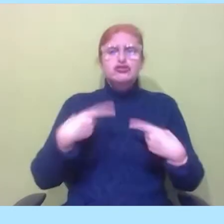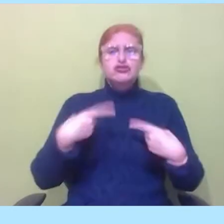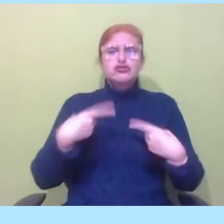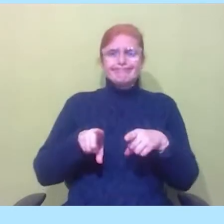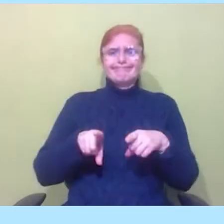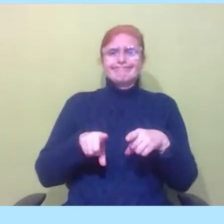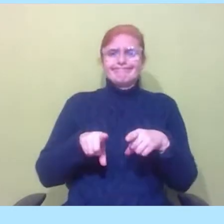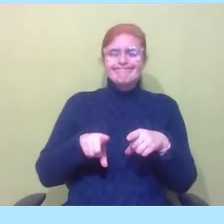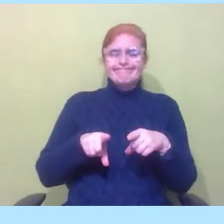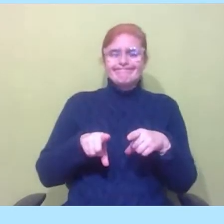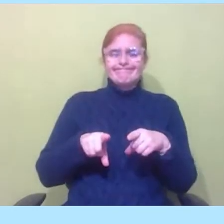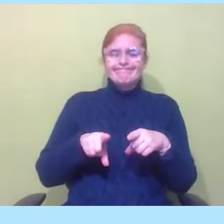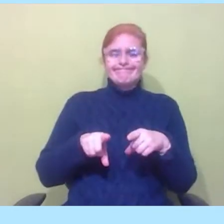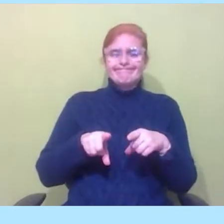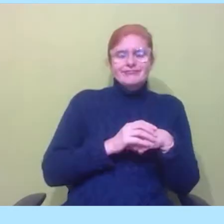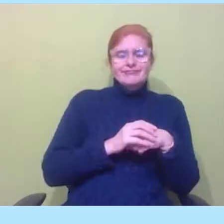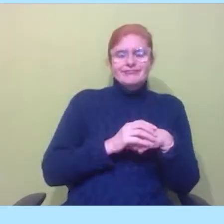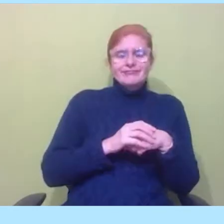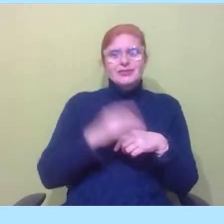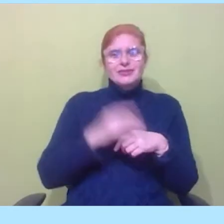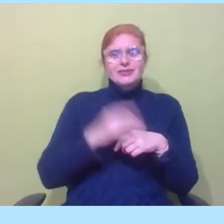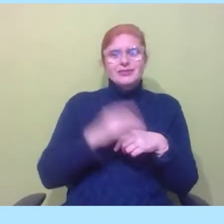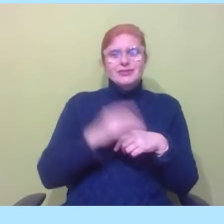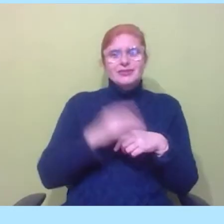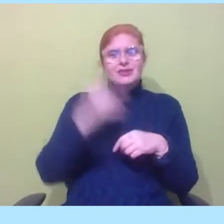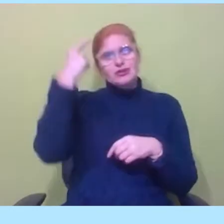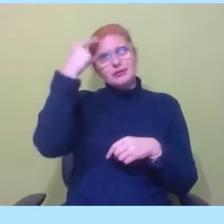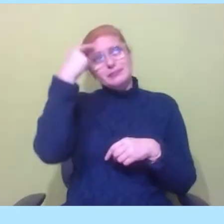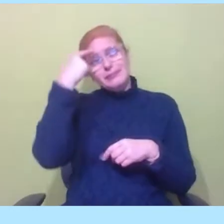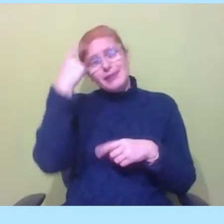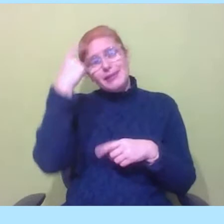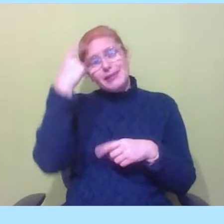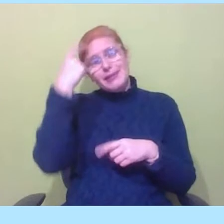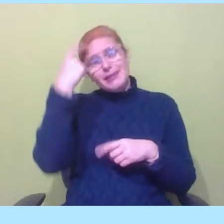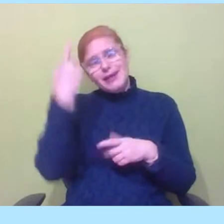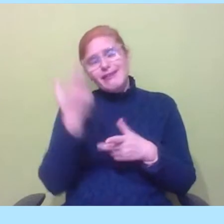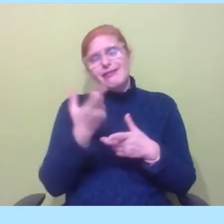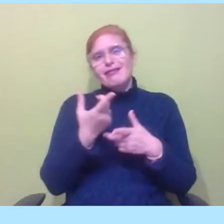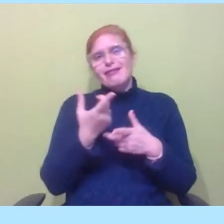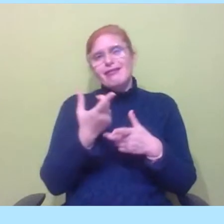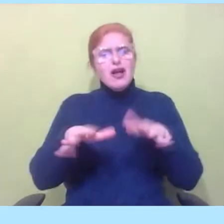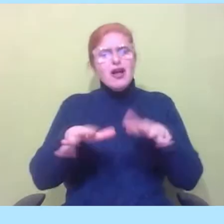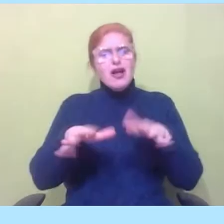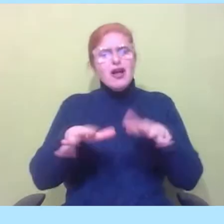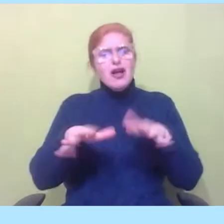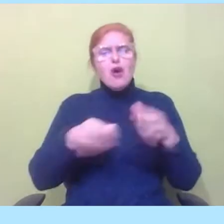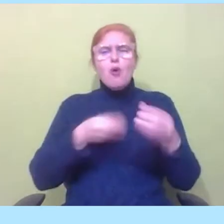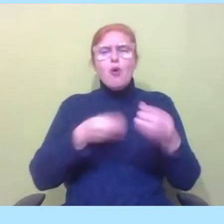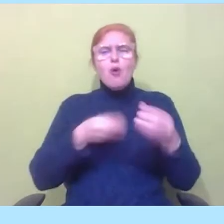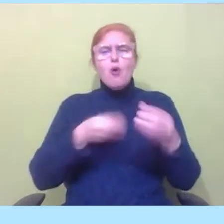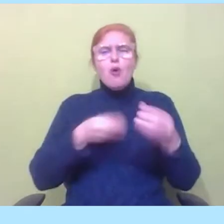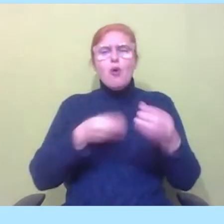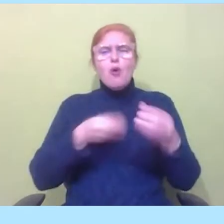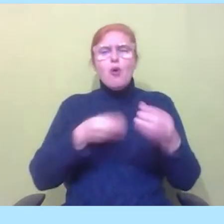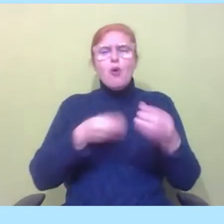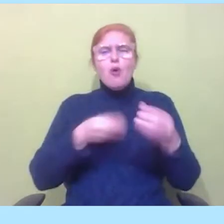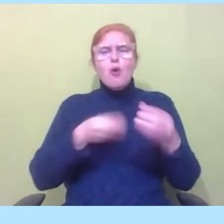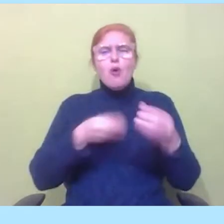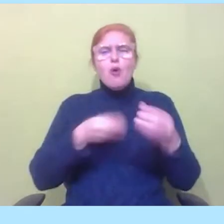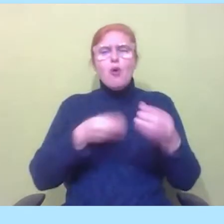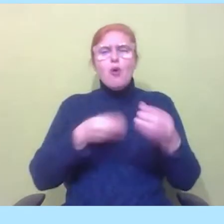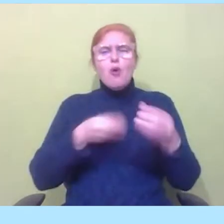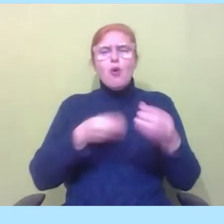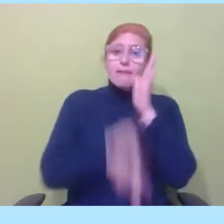pensa mesmo nessa ação de como criar, né, os planos de segurança, ser estratégica, usar a ferramenta e não